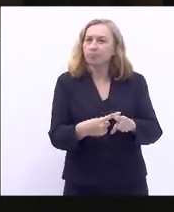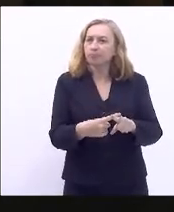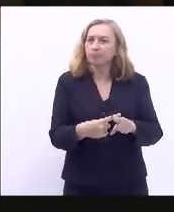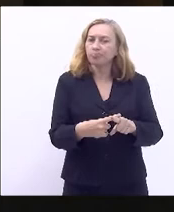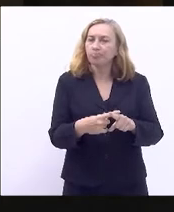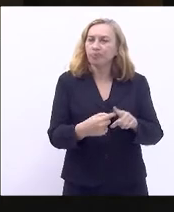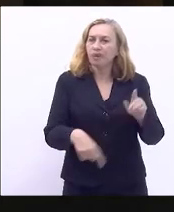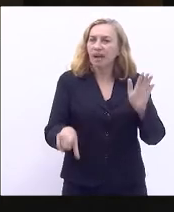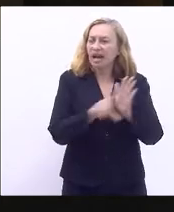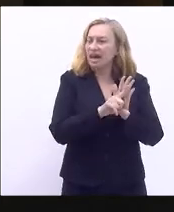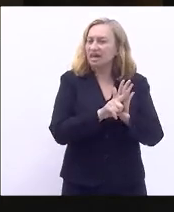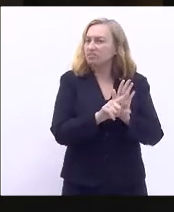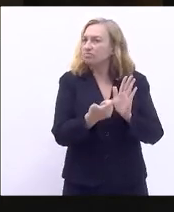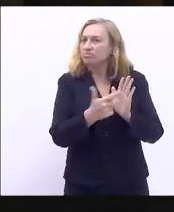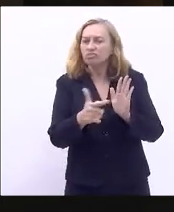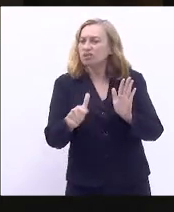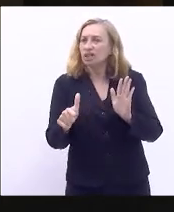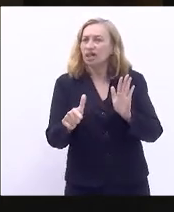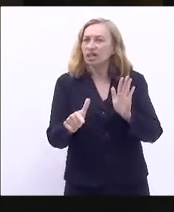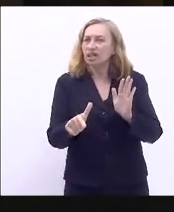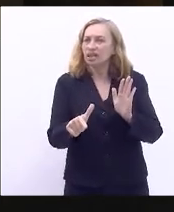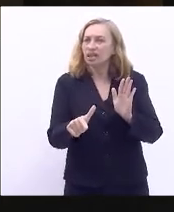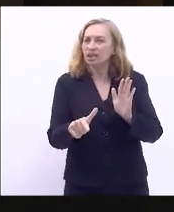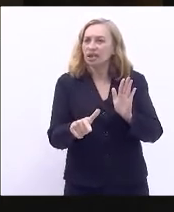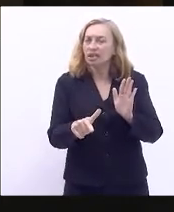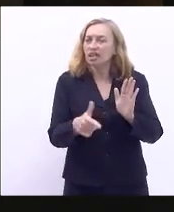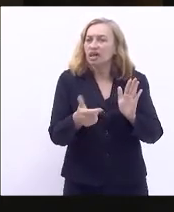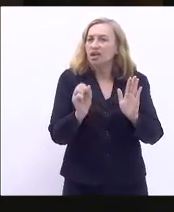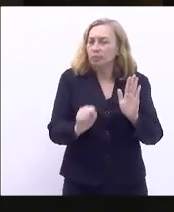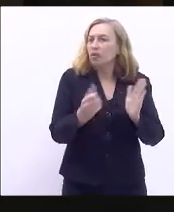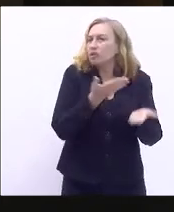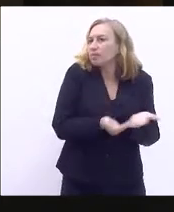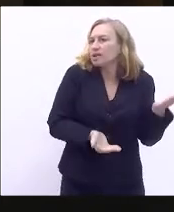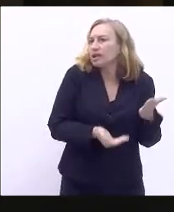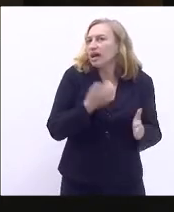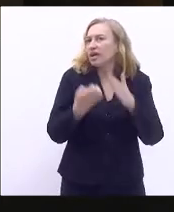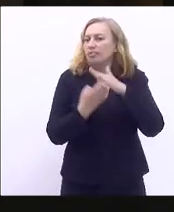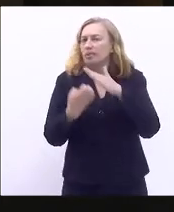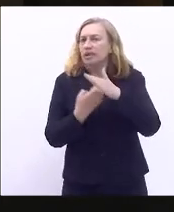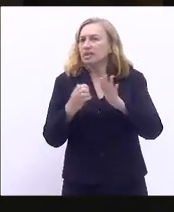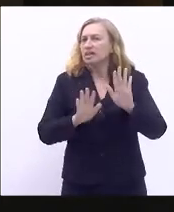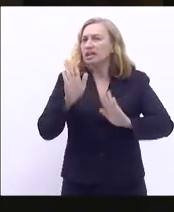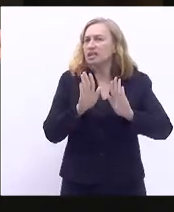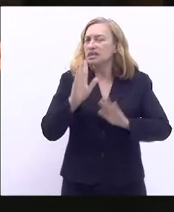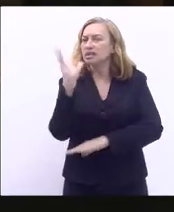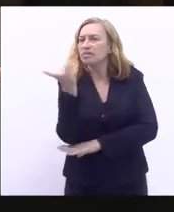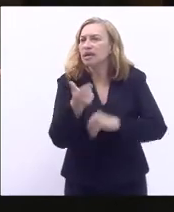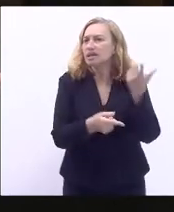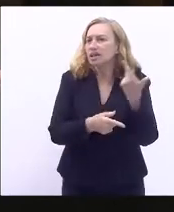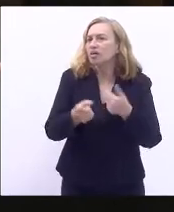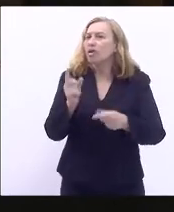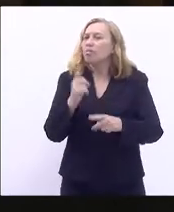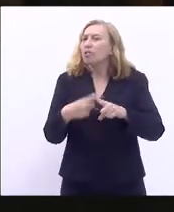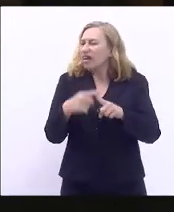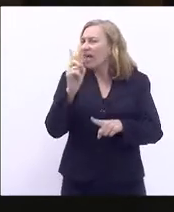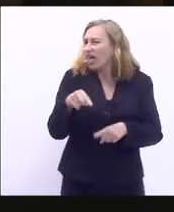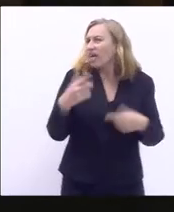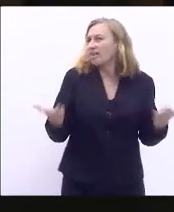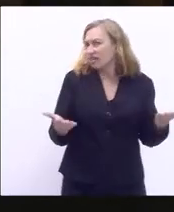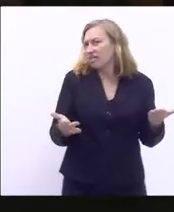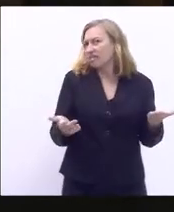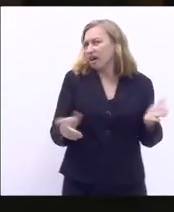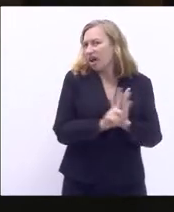não está na lei que a siderúrgica pode perder a licença ambiental, porque é assim, a legislação é assim.